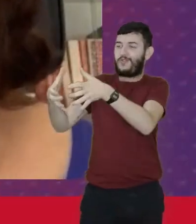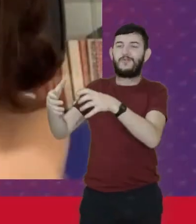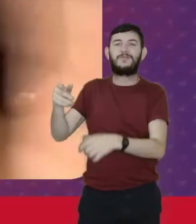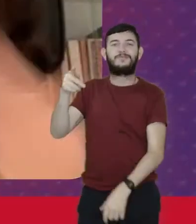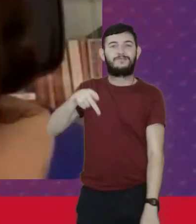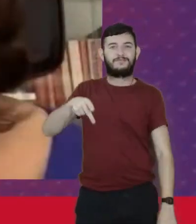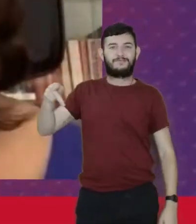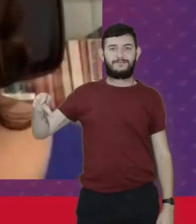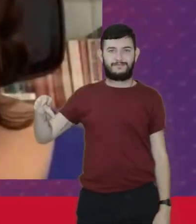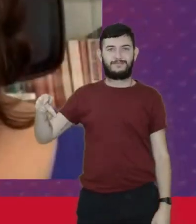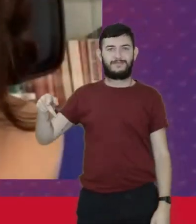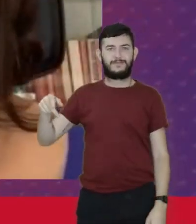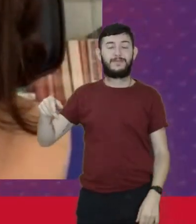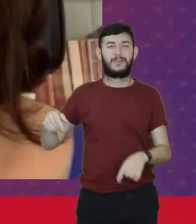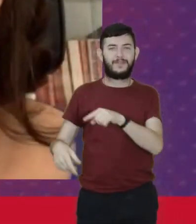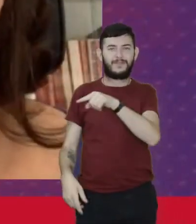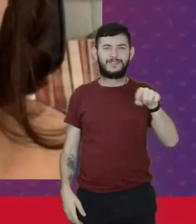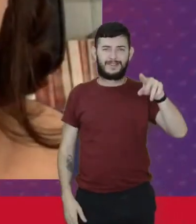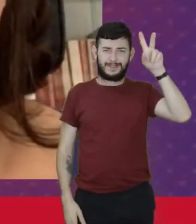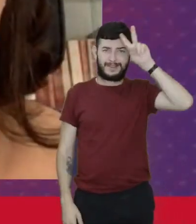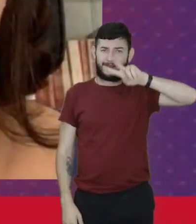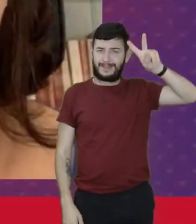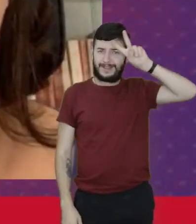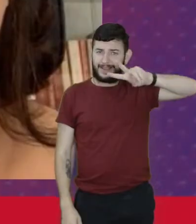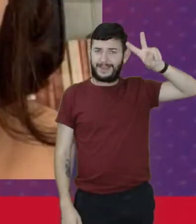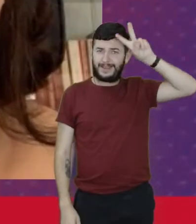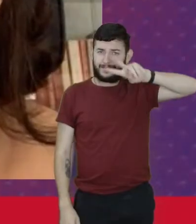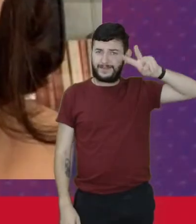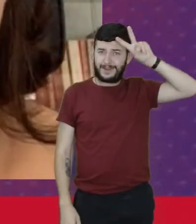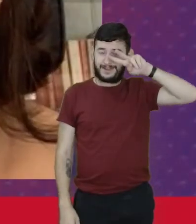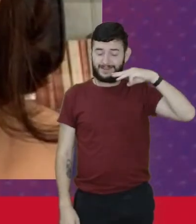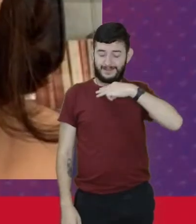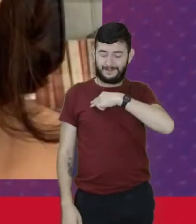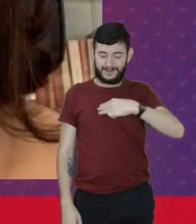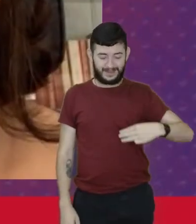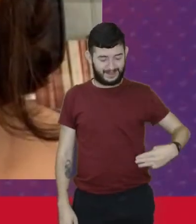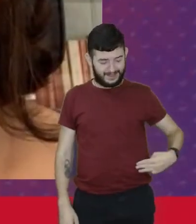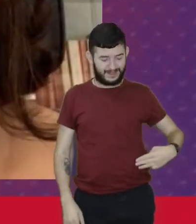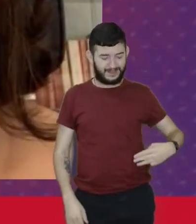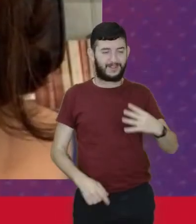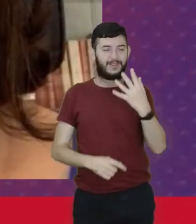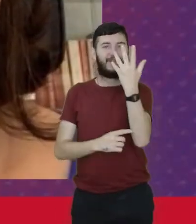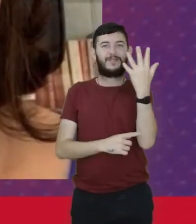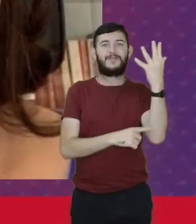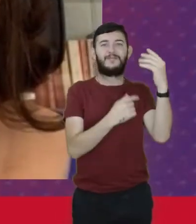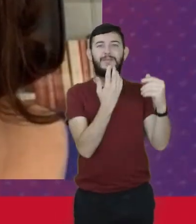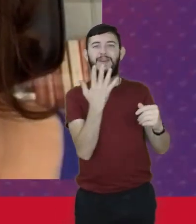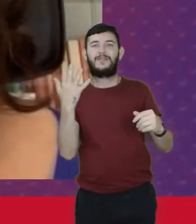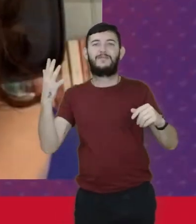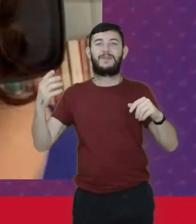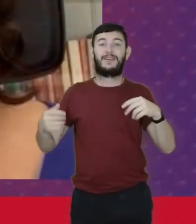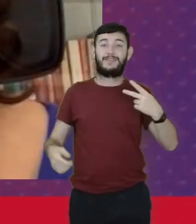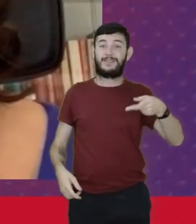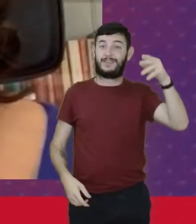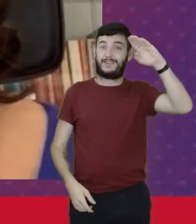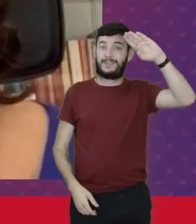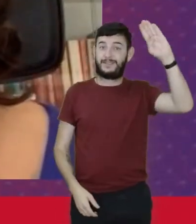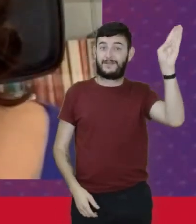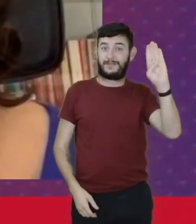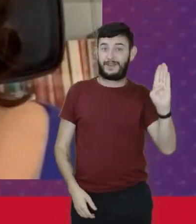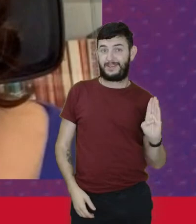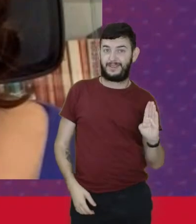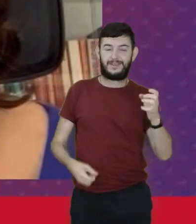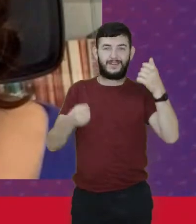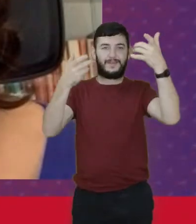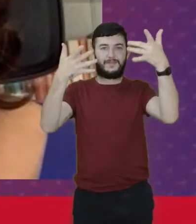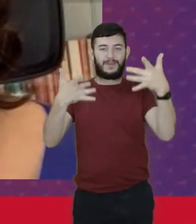Vocês se devem se lembrar que os ministros do meio ambiente no Brasil diziam que os acordos de Paris em